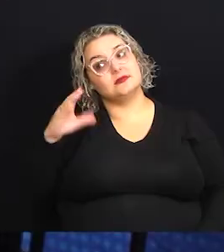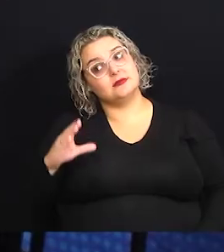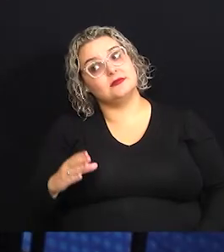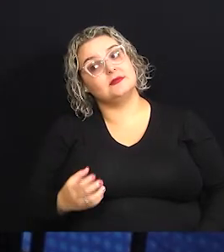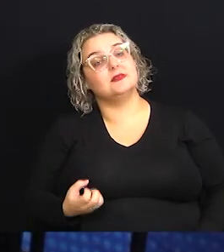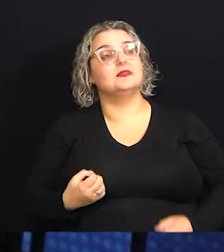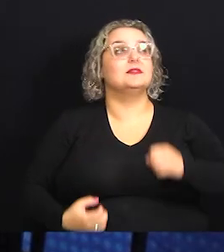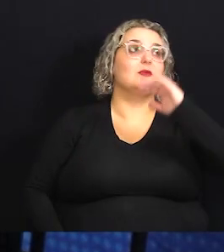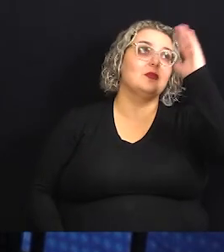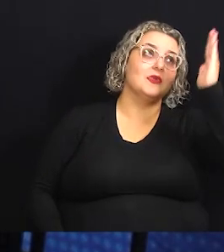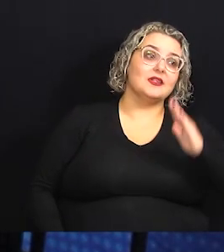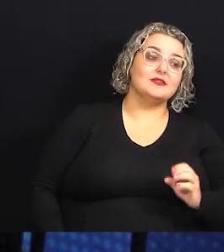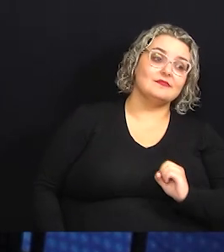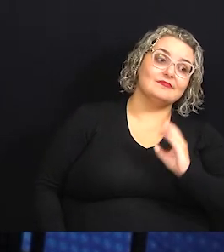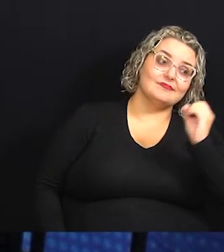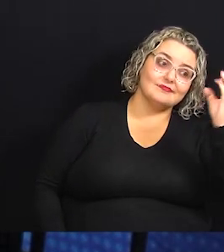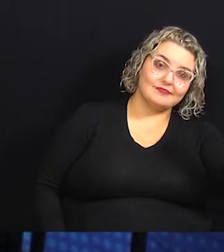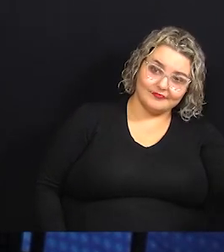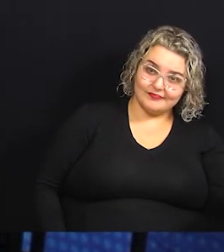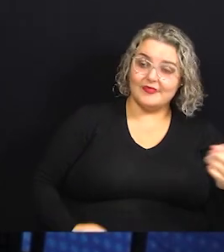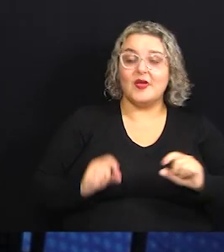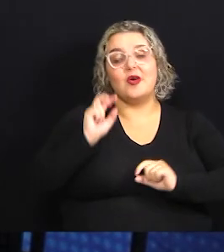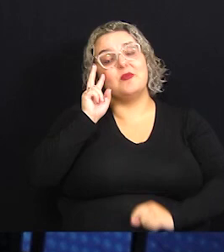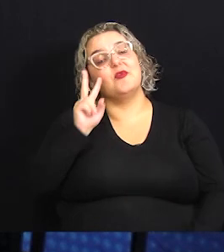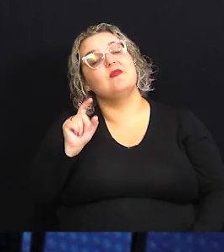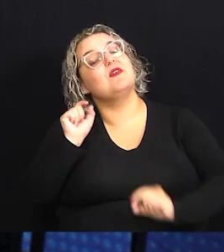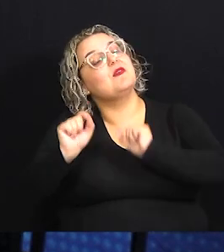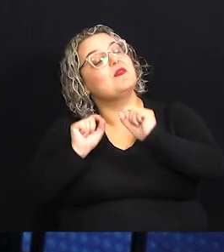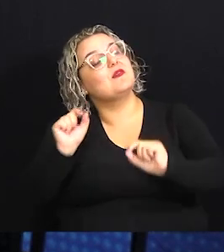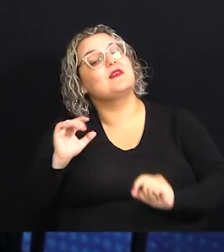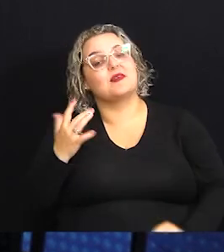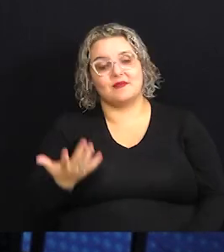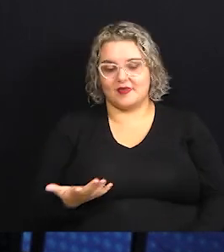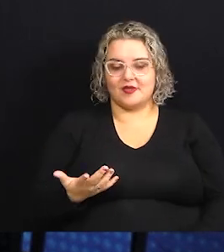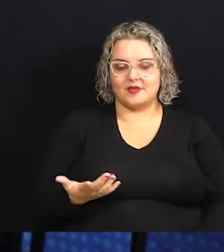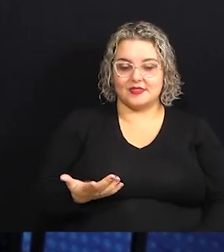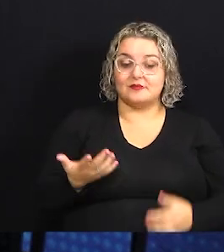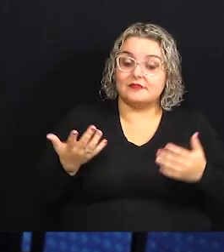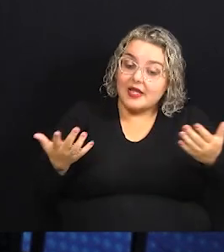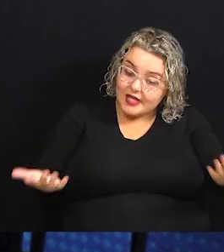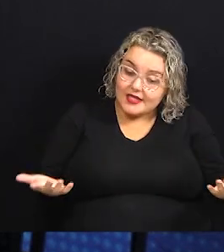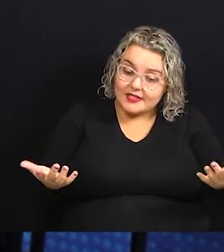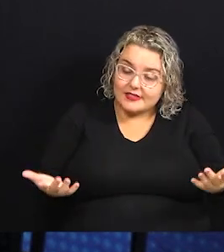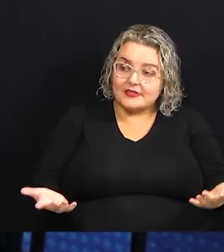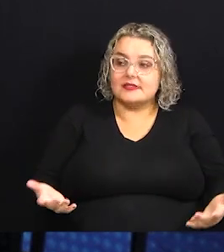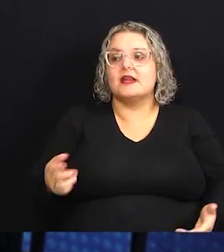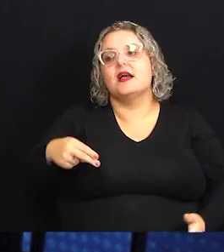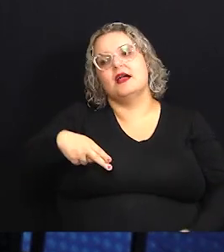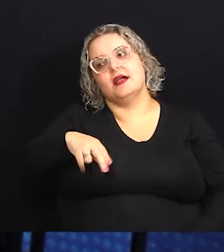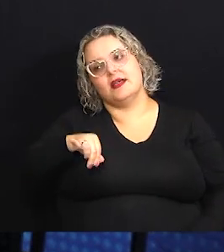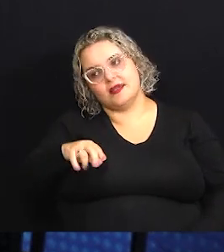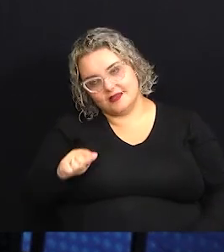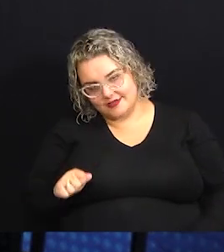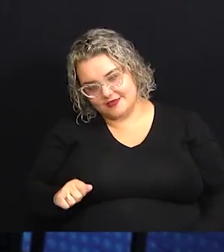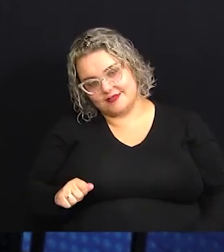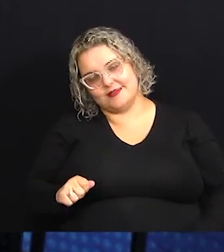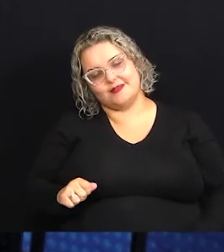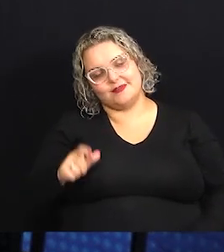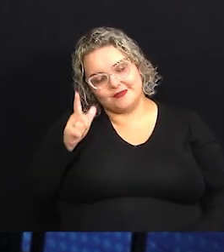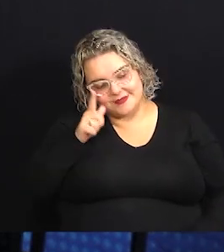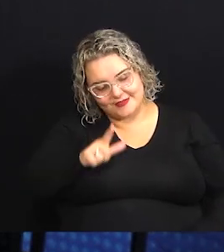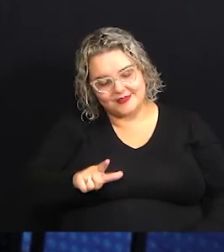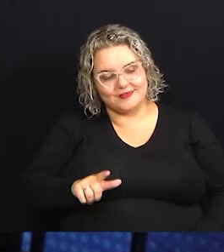viagem ao Brasil, vamos ver o que vai acontecer. Mas a Nina com certeza conquistou o coração